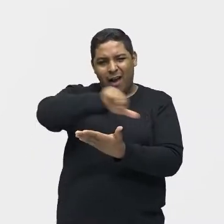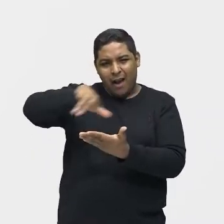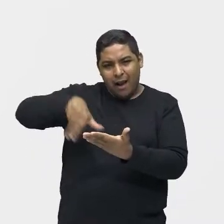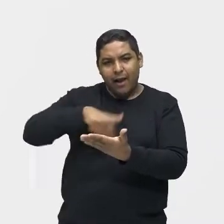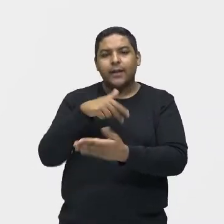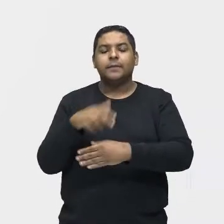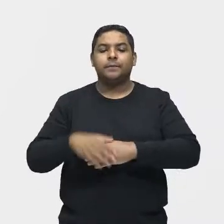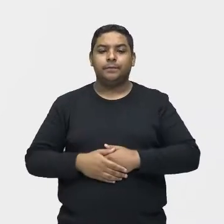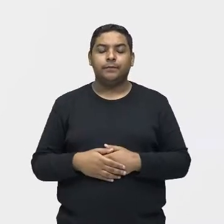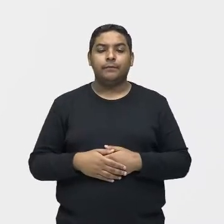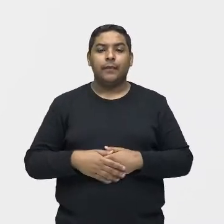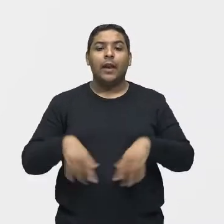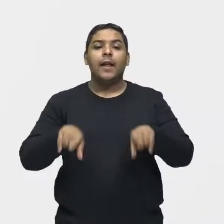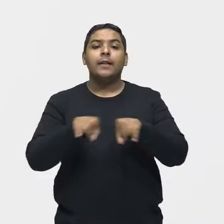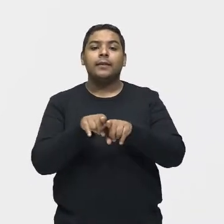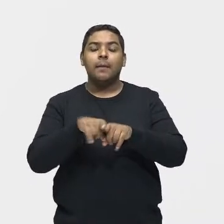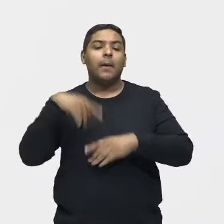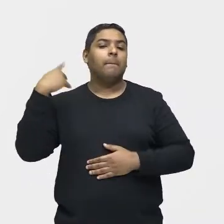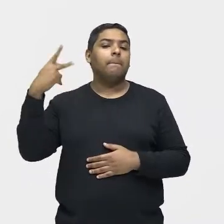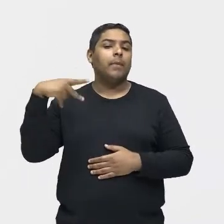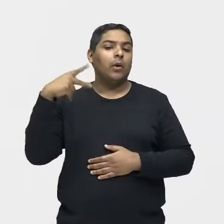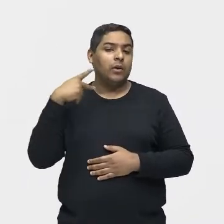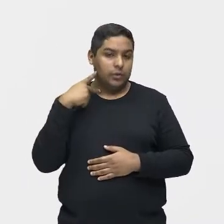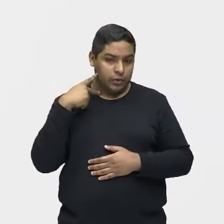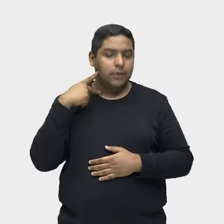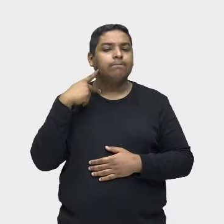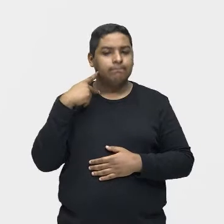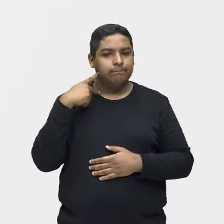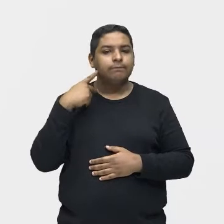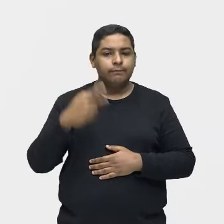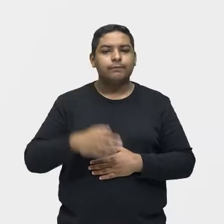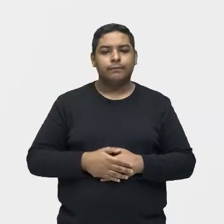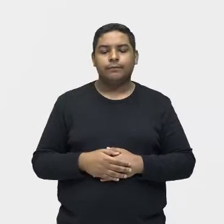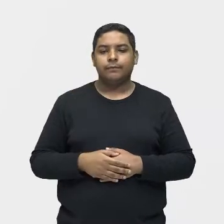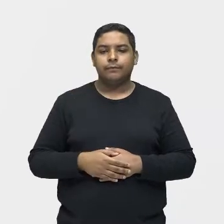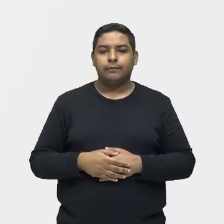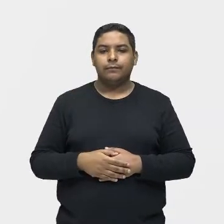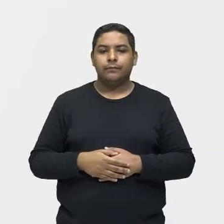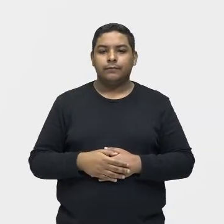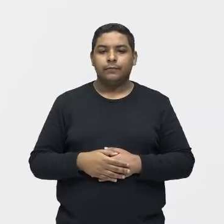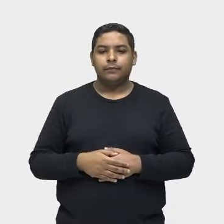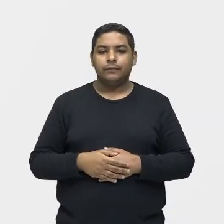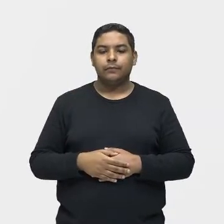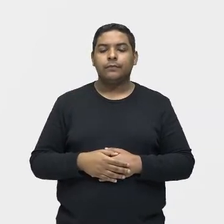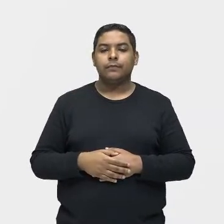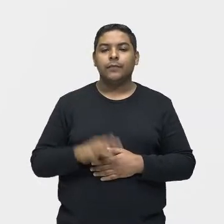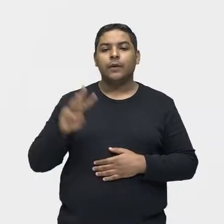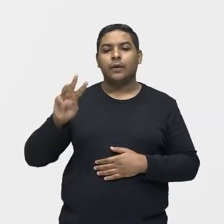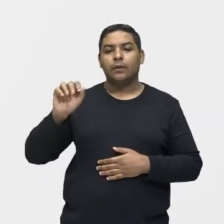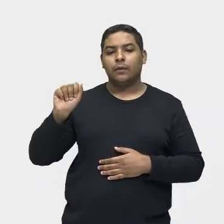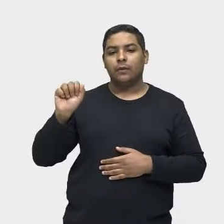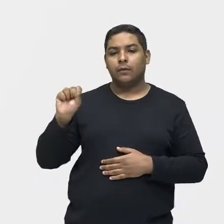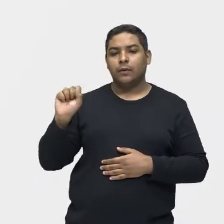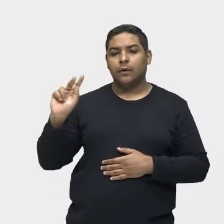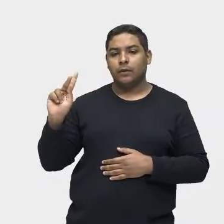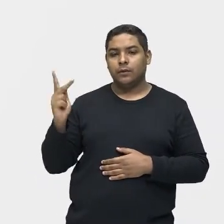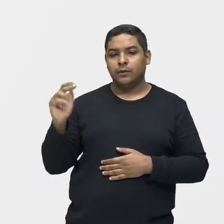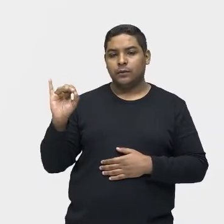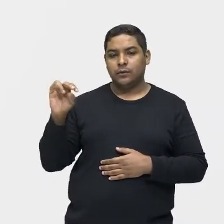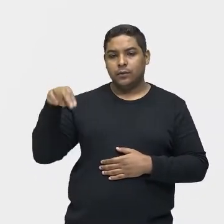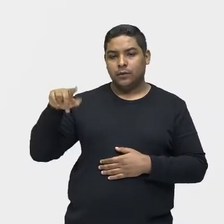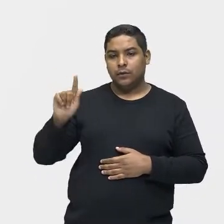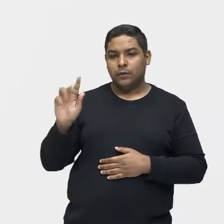da econômica, também vamos ter a política, tá? Que vai ter aí Washington, D.C., que é a capital